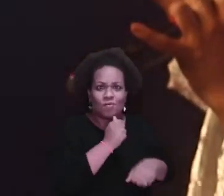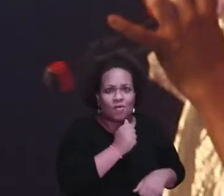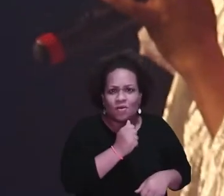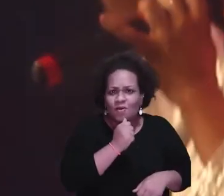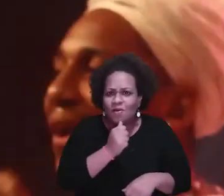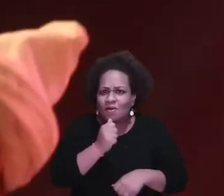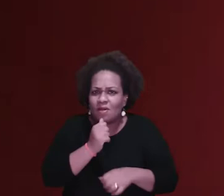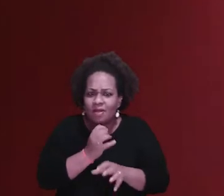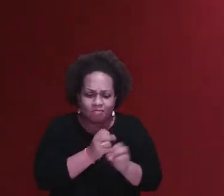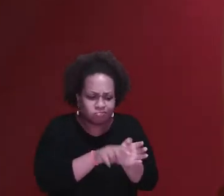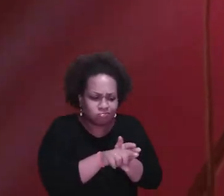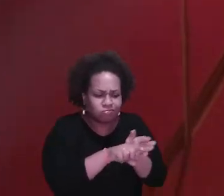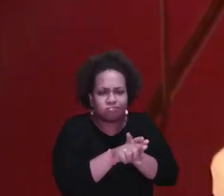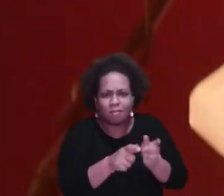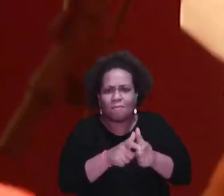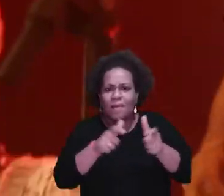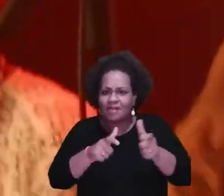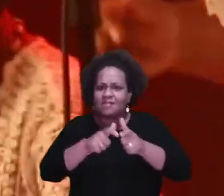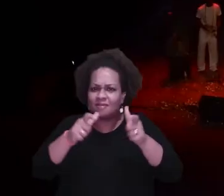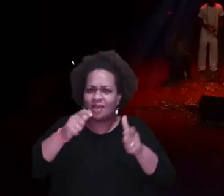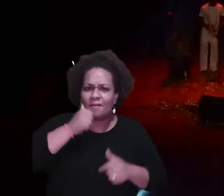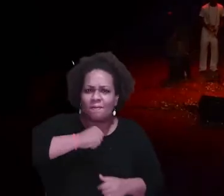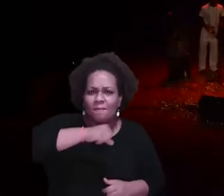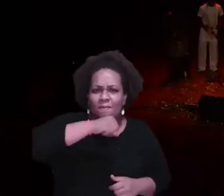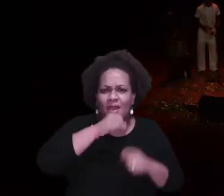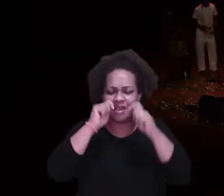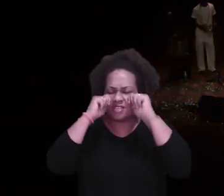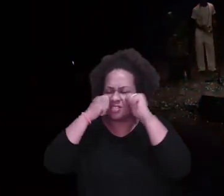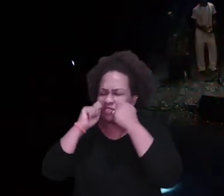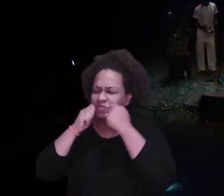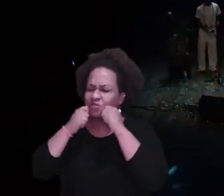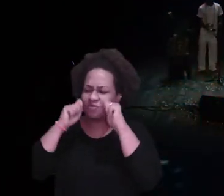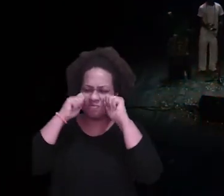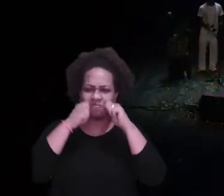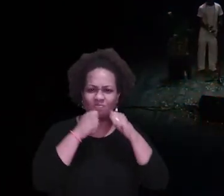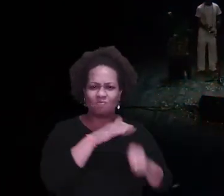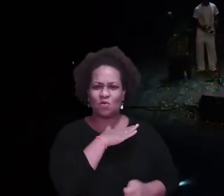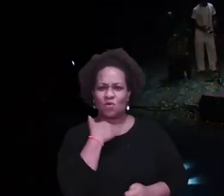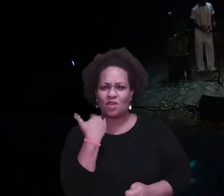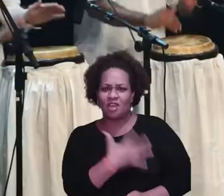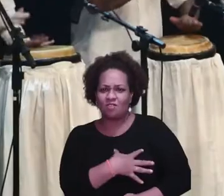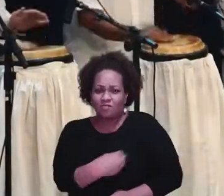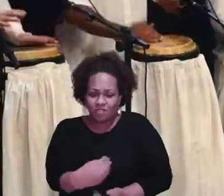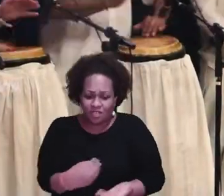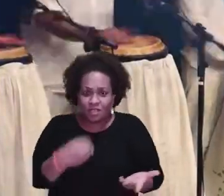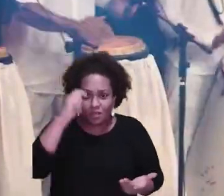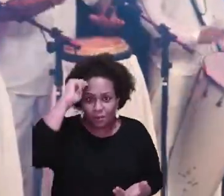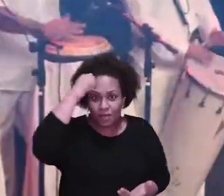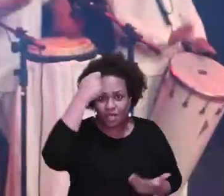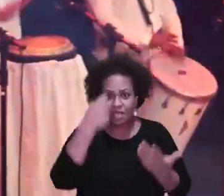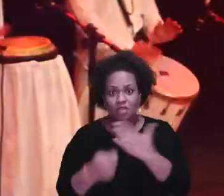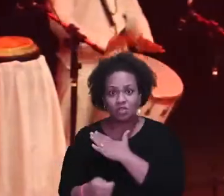vovô fica não quer ficar ficar mais uma mãe tentação Nuria vai com